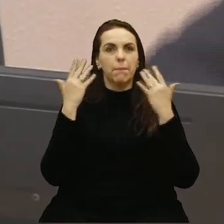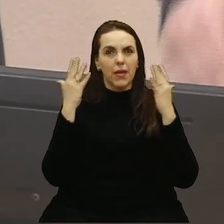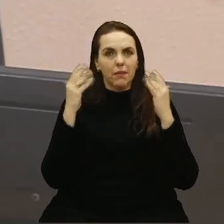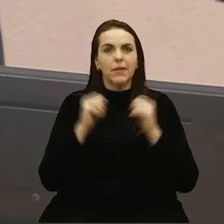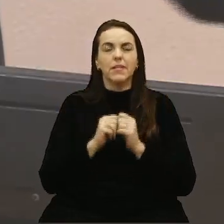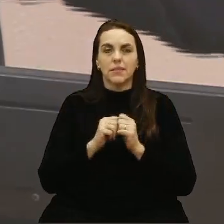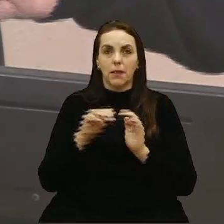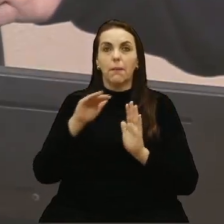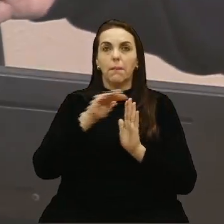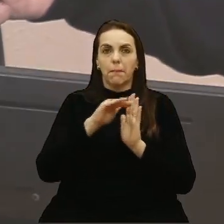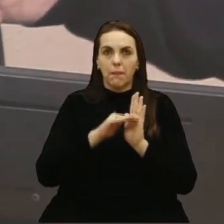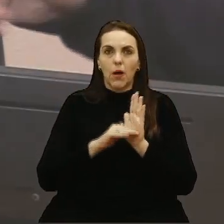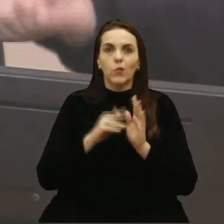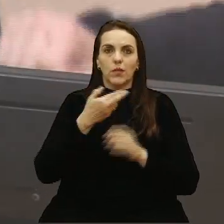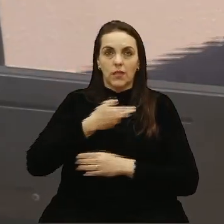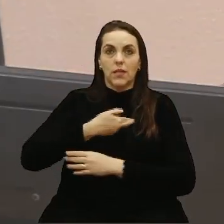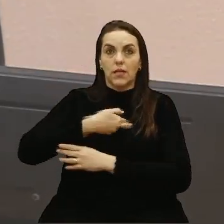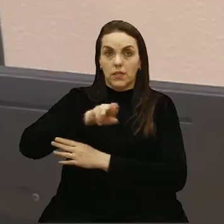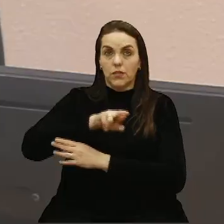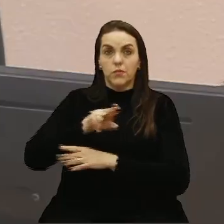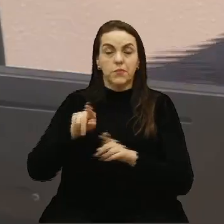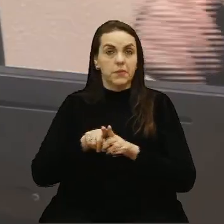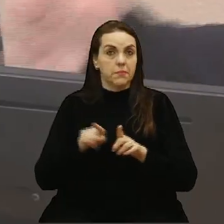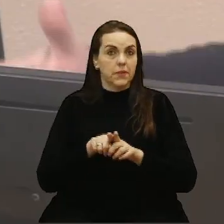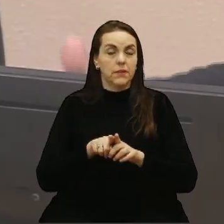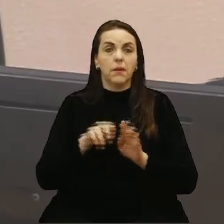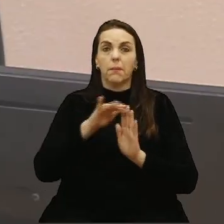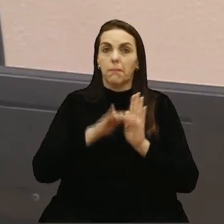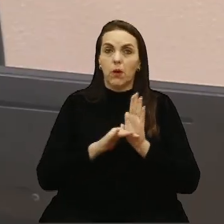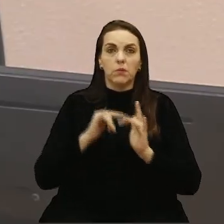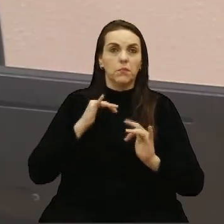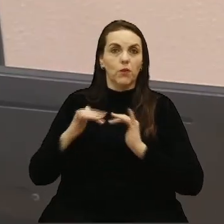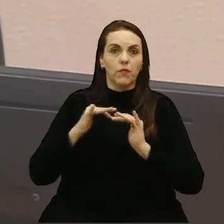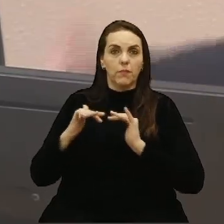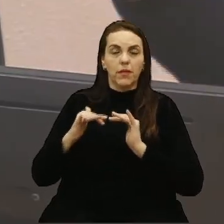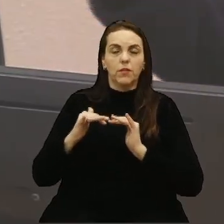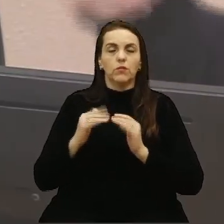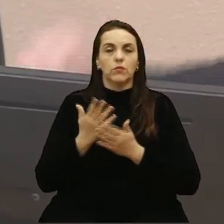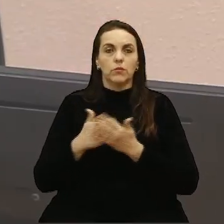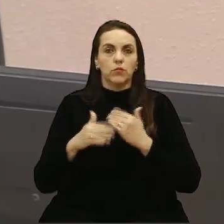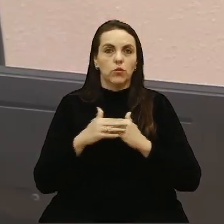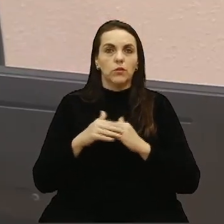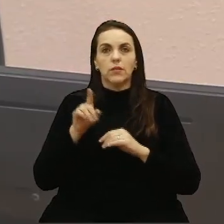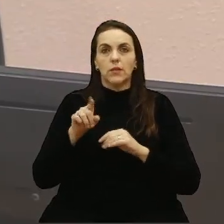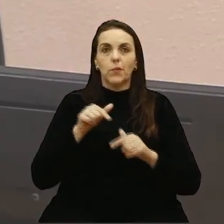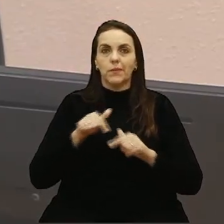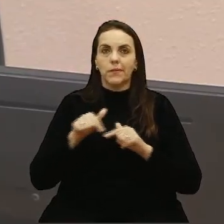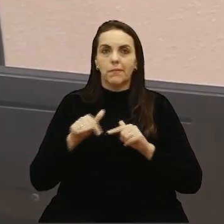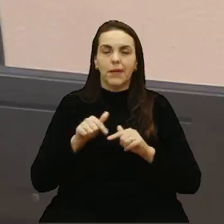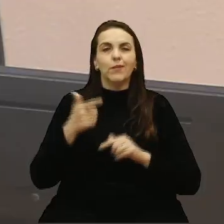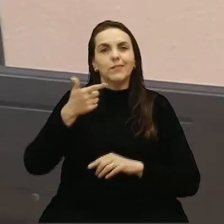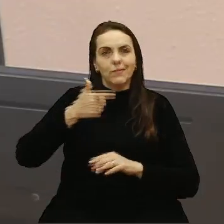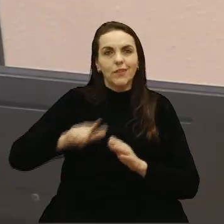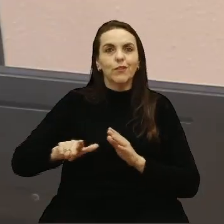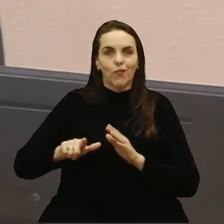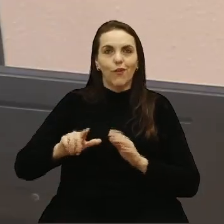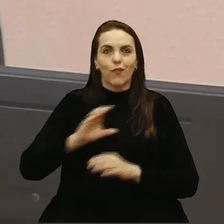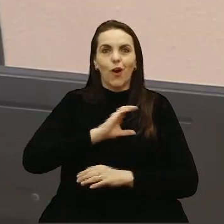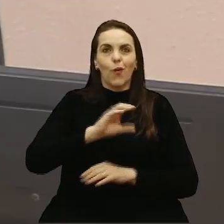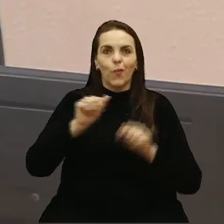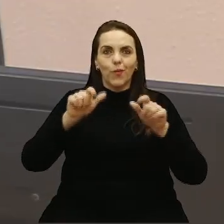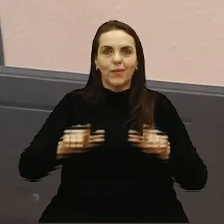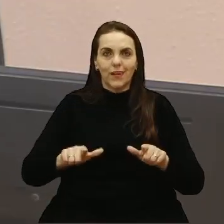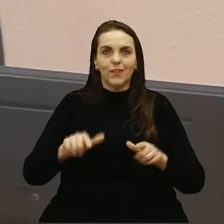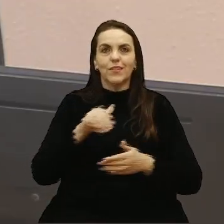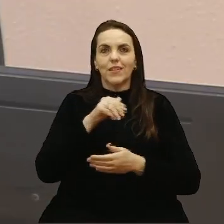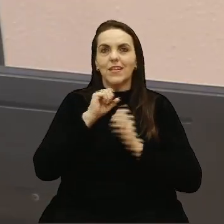pela pauta religiosa, pela pauta de movimentos e pelo trabalho, novamente, na coordenadoria, ali na